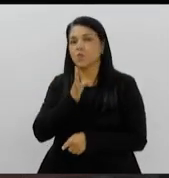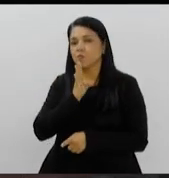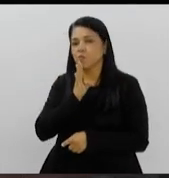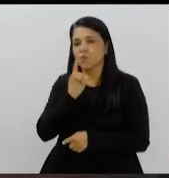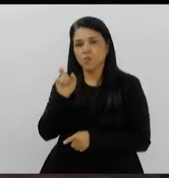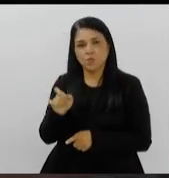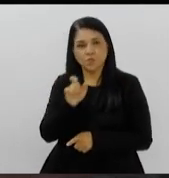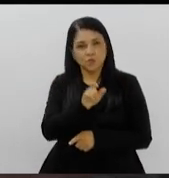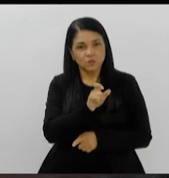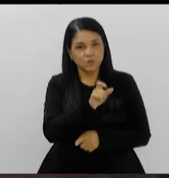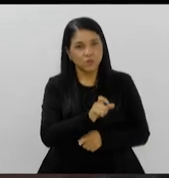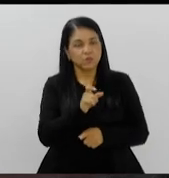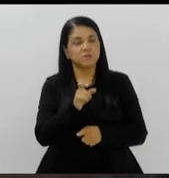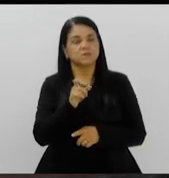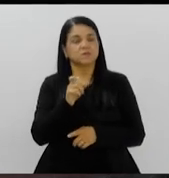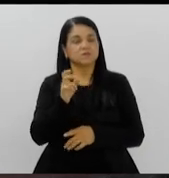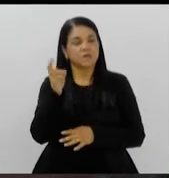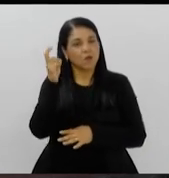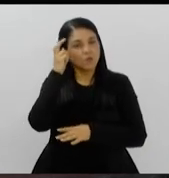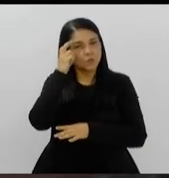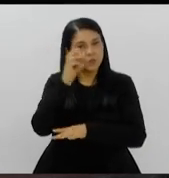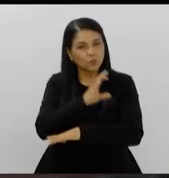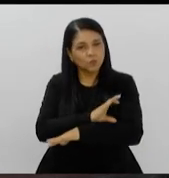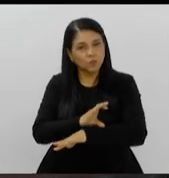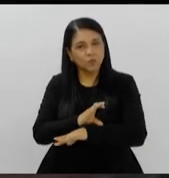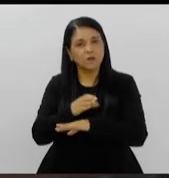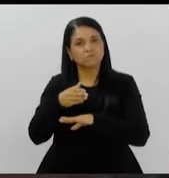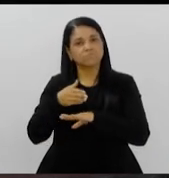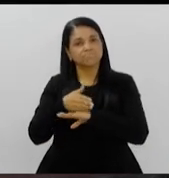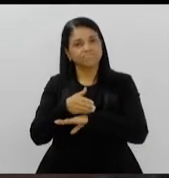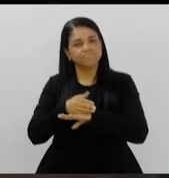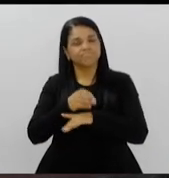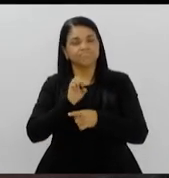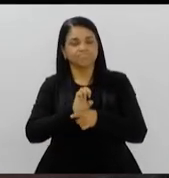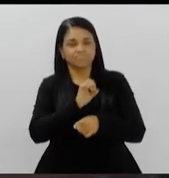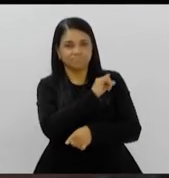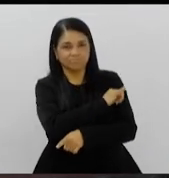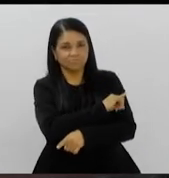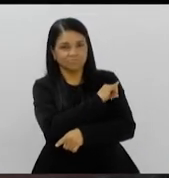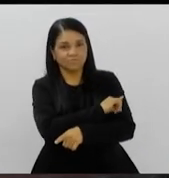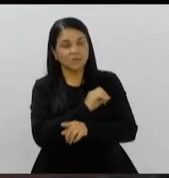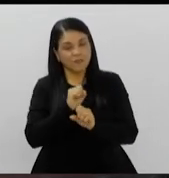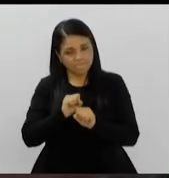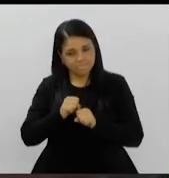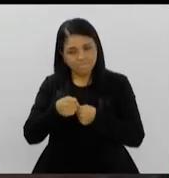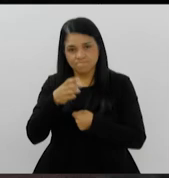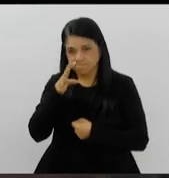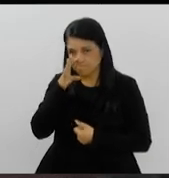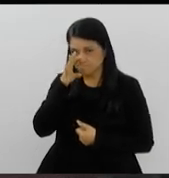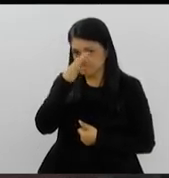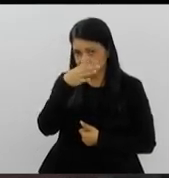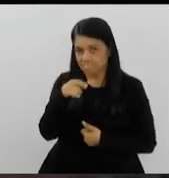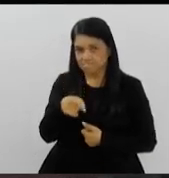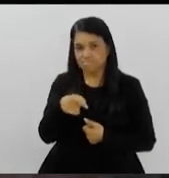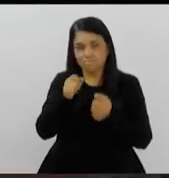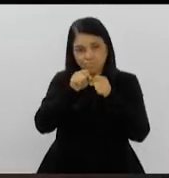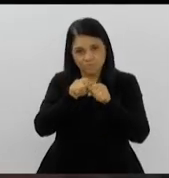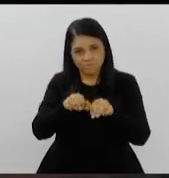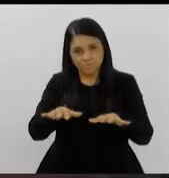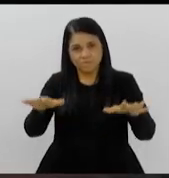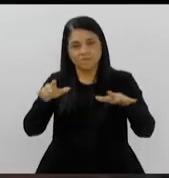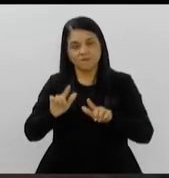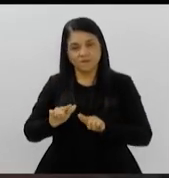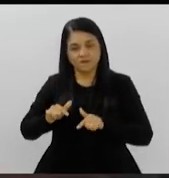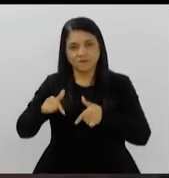os fazedores de cultura que cotidianamente no Estado do Rio de Janeiro estão resistindo, não é? E ampliando as